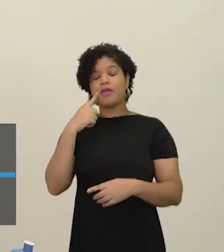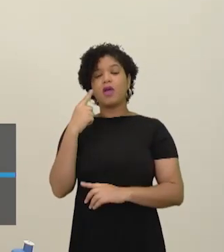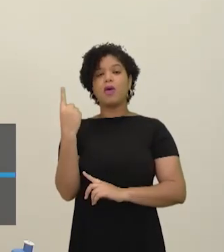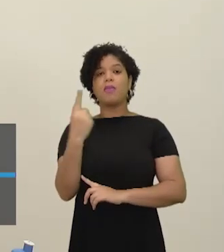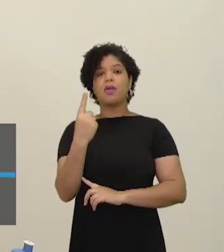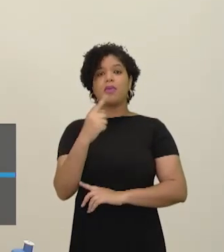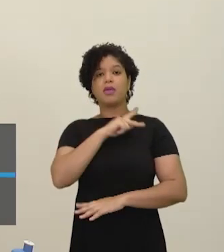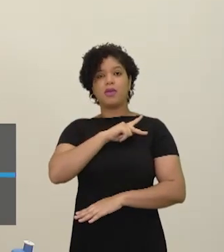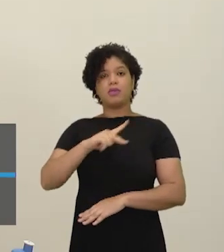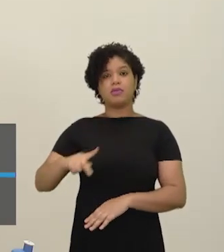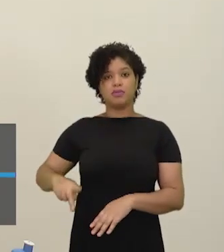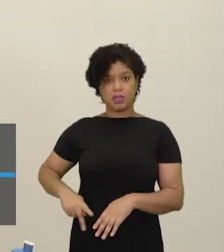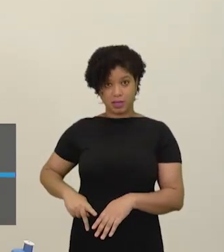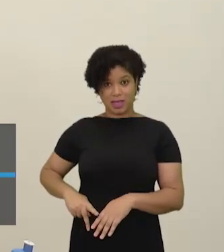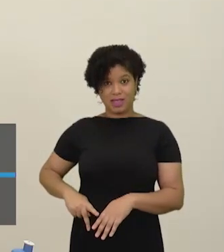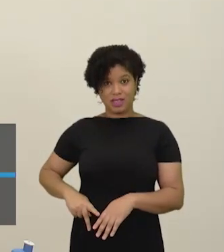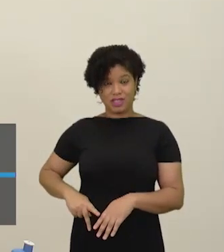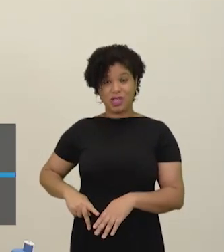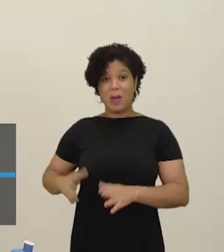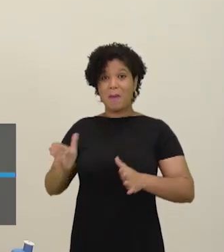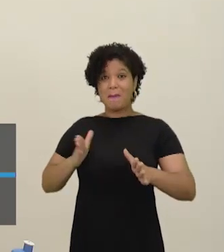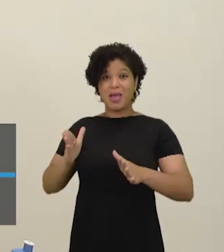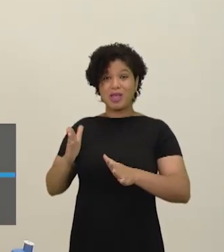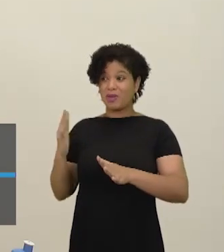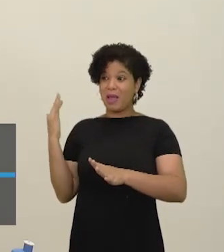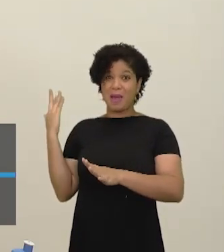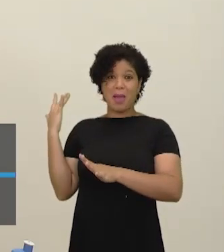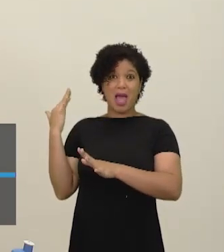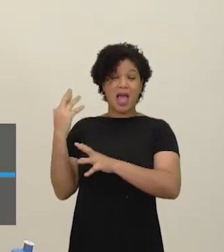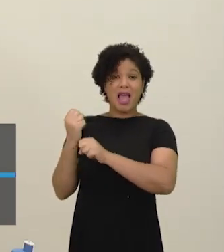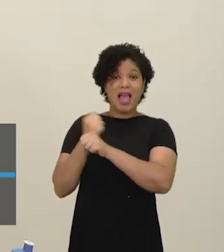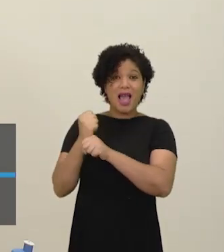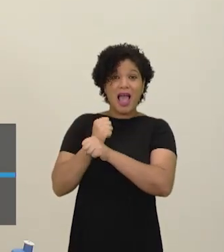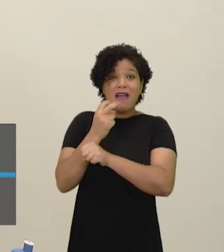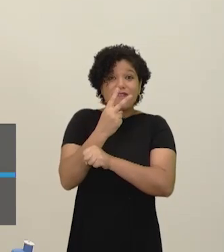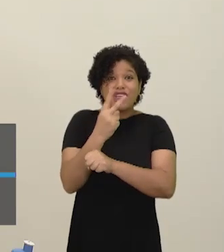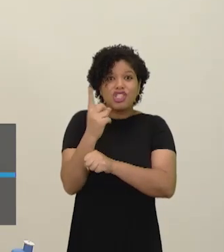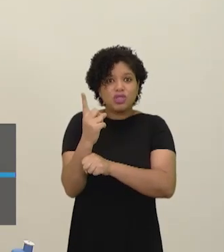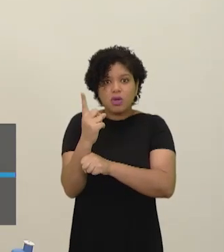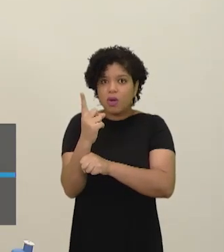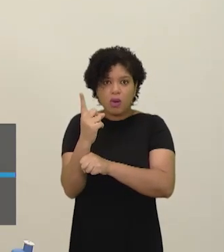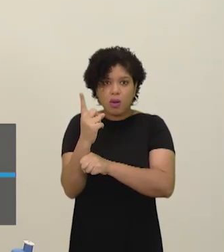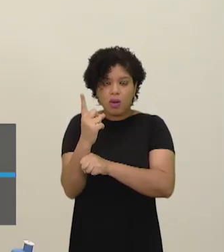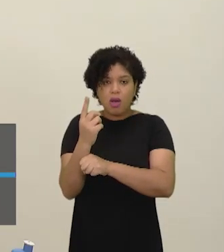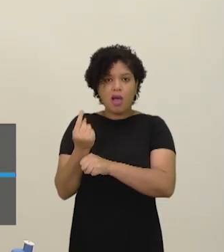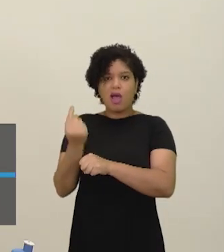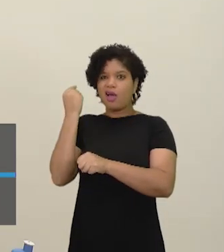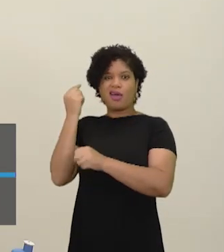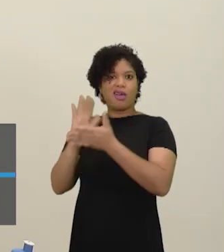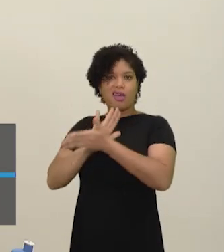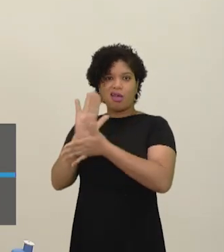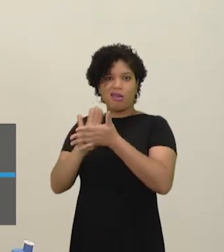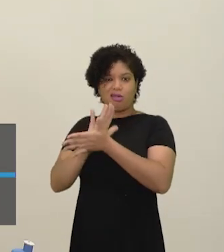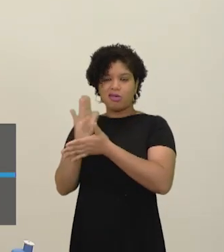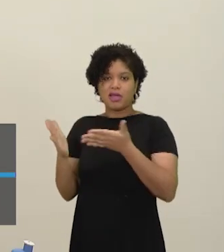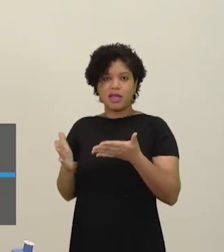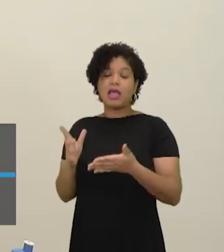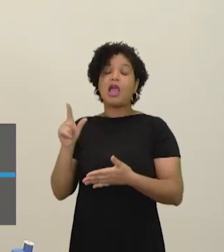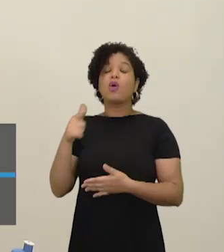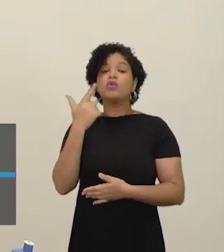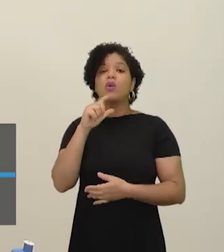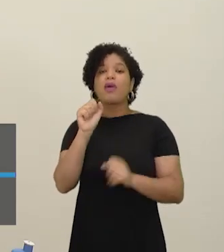presidente civil após 21 anos, e com ele a promessa de uma Assembleia